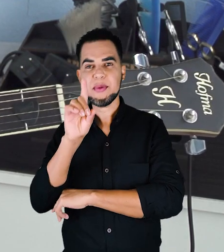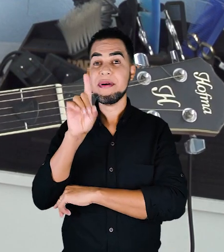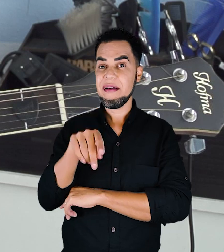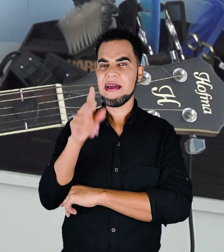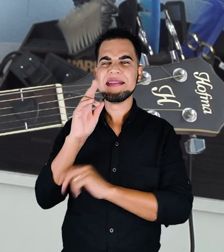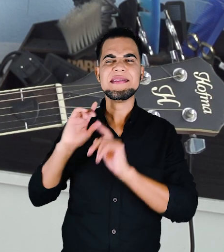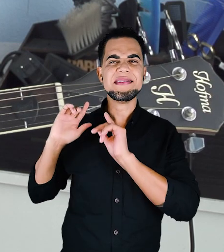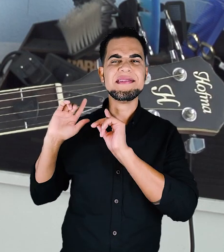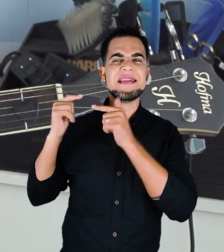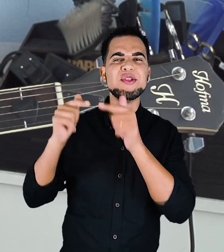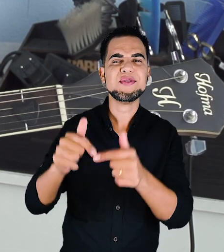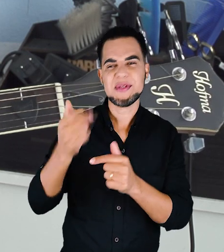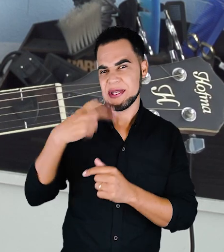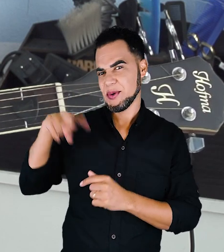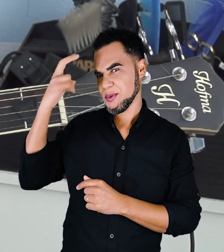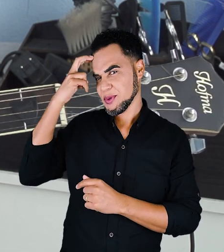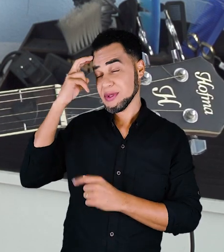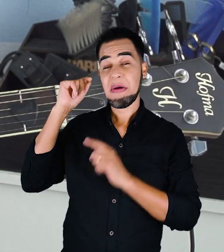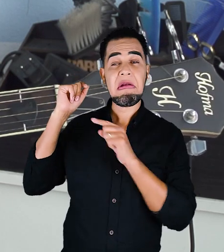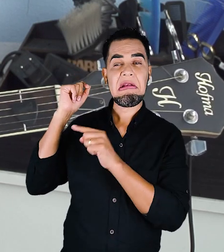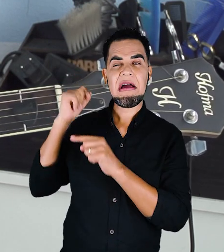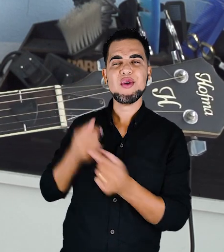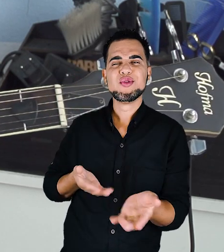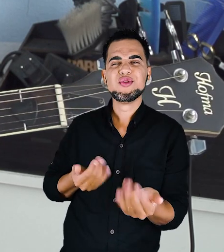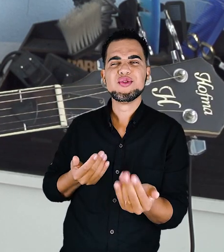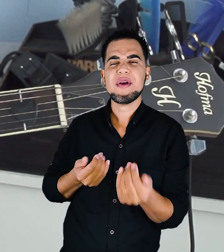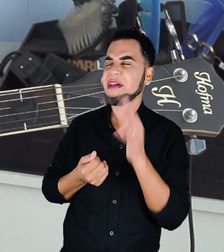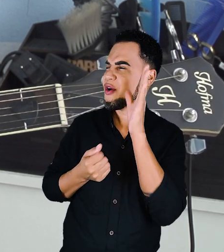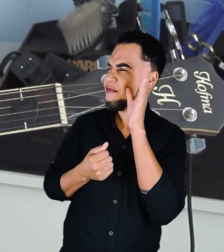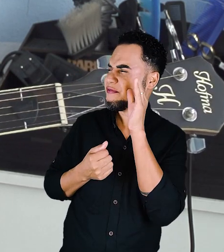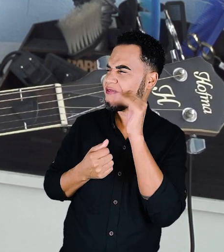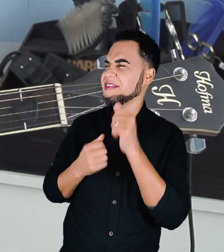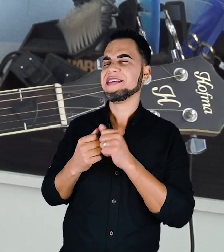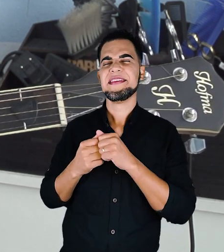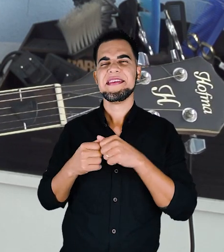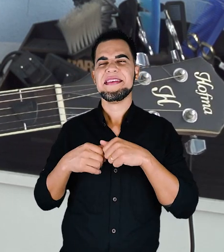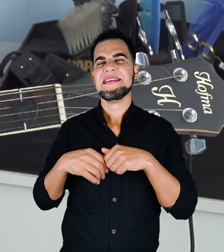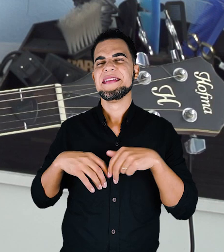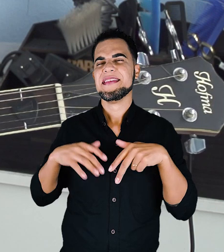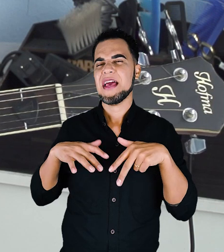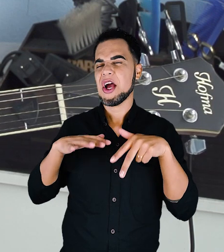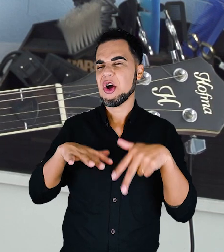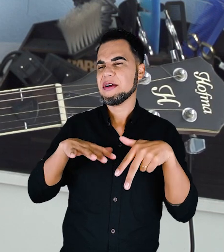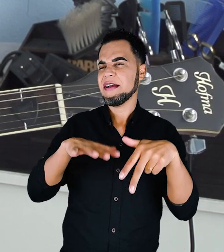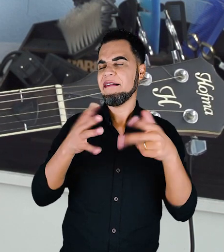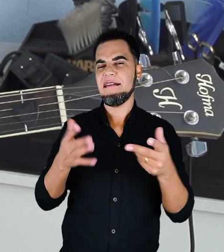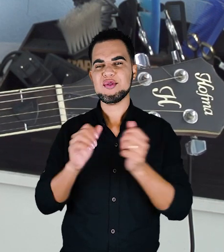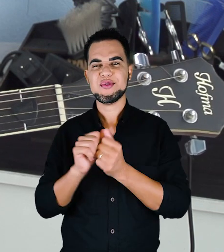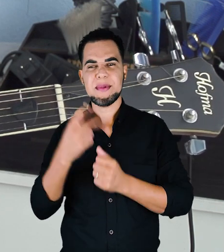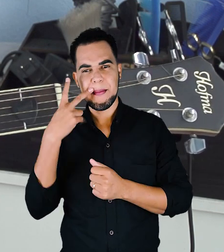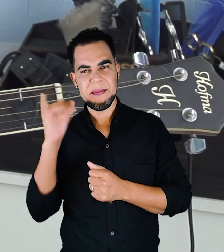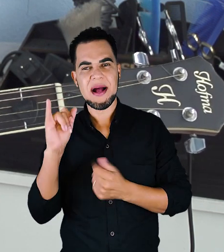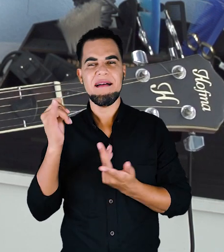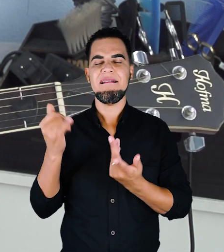uma comunidade tradicional na cultura. Então lá, desde novo, eu já via com gado, com meu pai, a